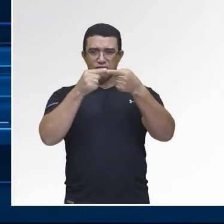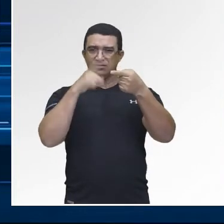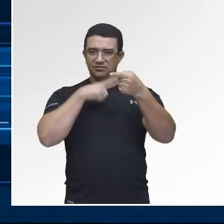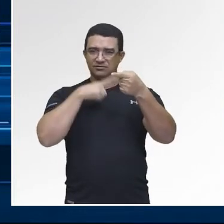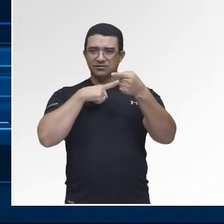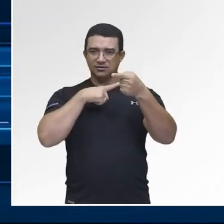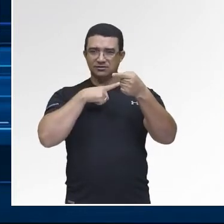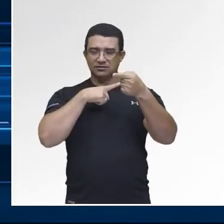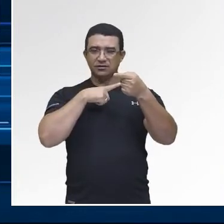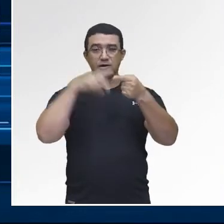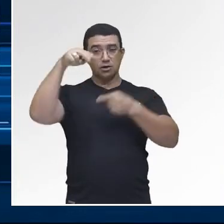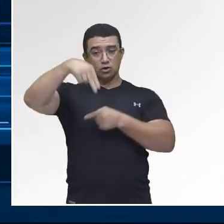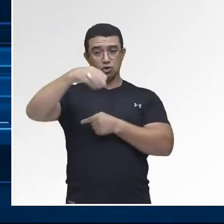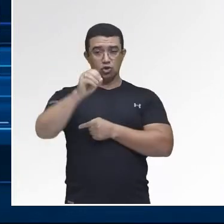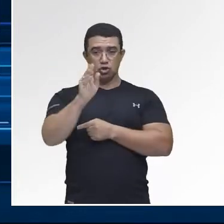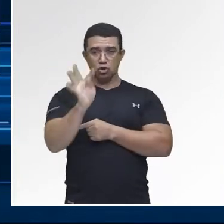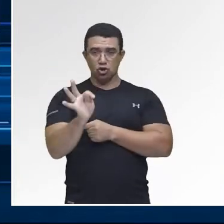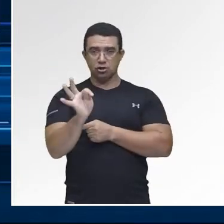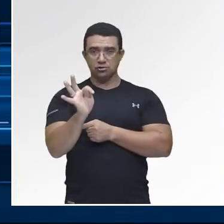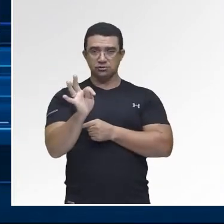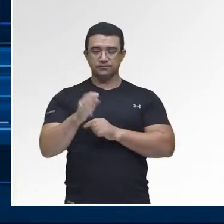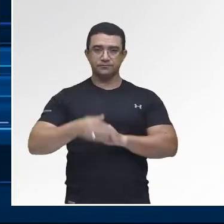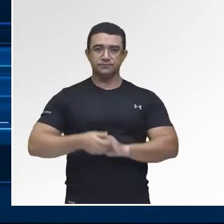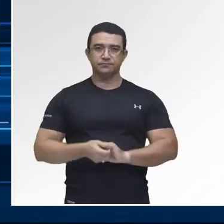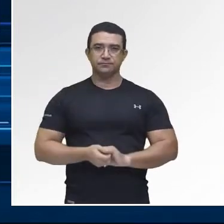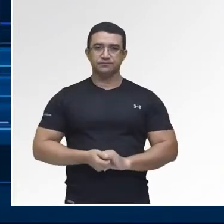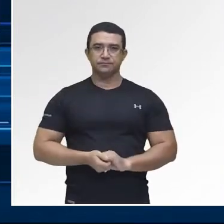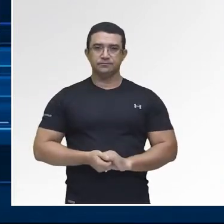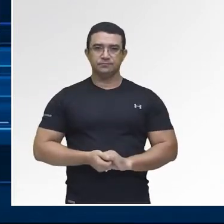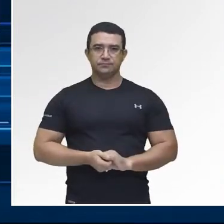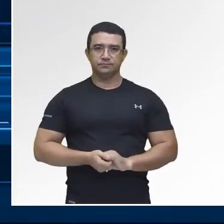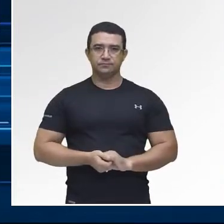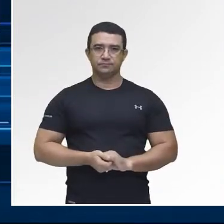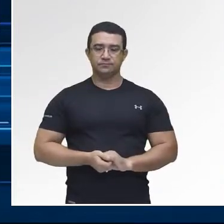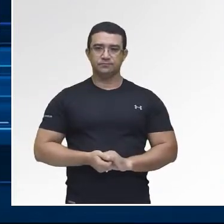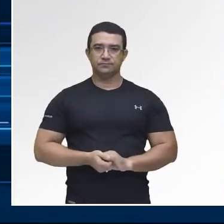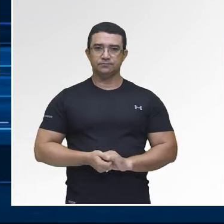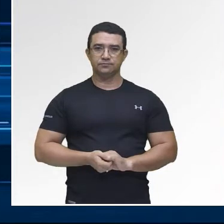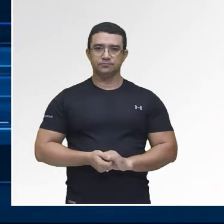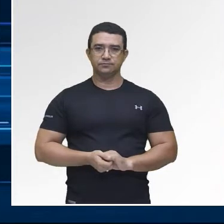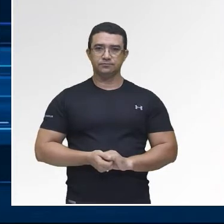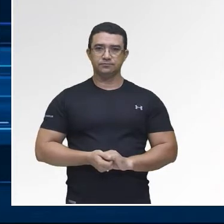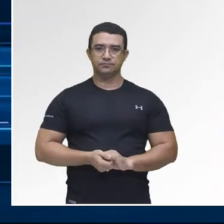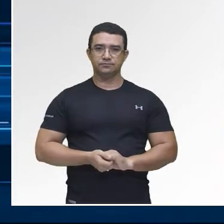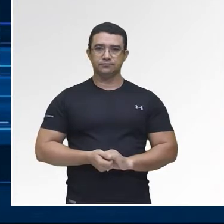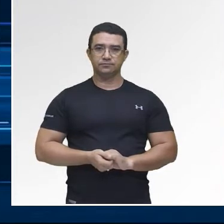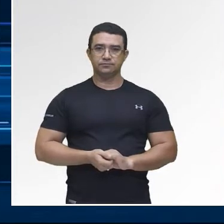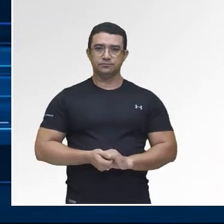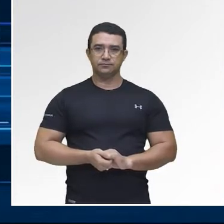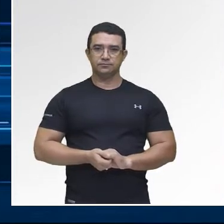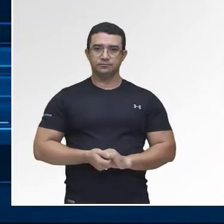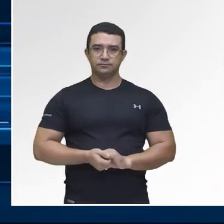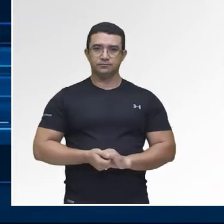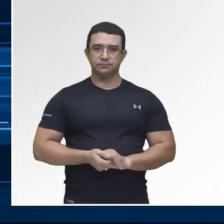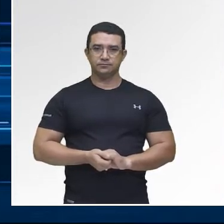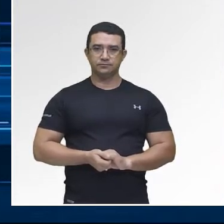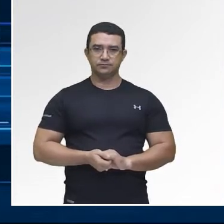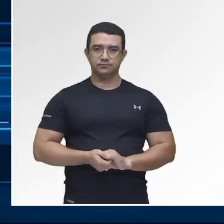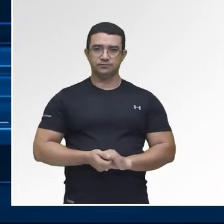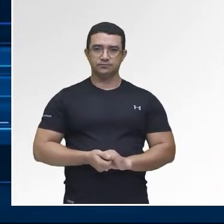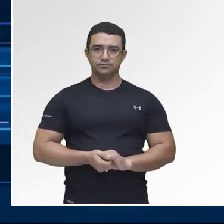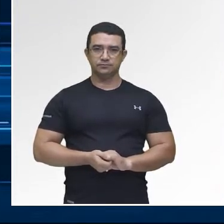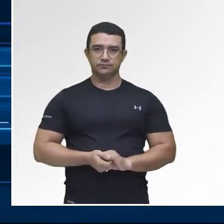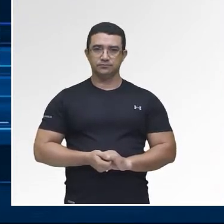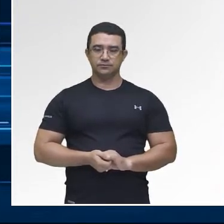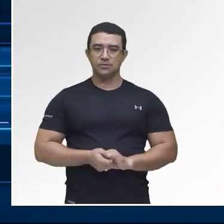essa partícula de negação, colocando esse enunciado no passado. Aliás, na forma negativa. Então, I have not worked yesterday.